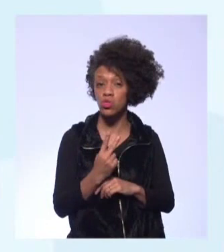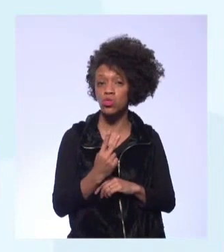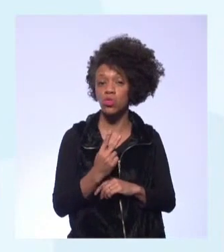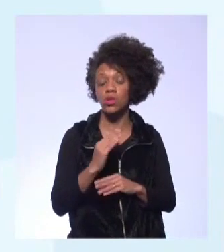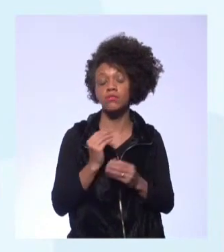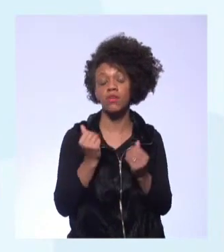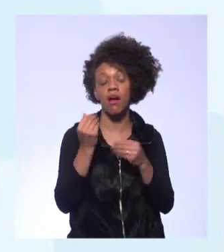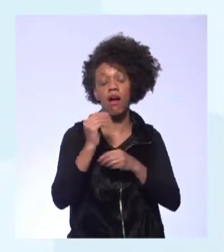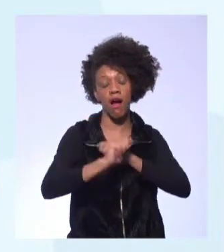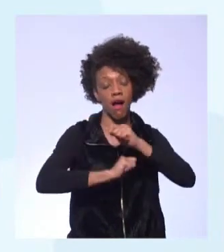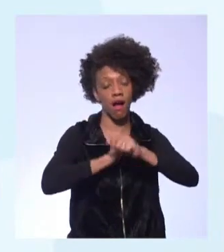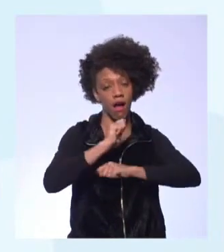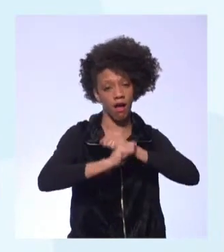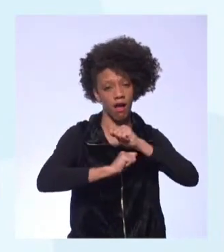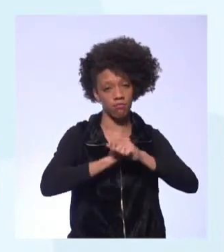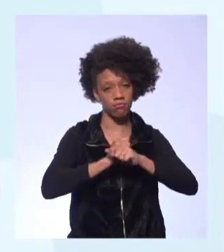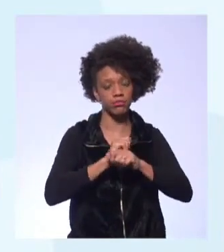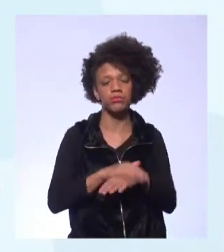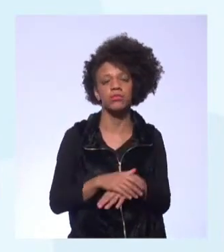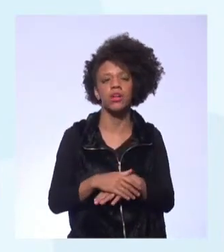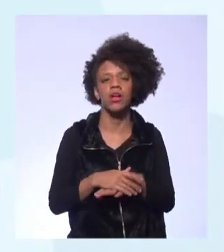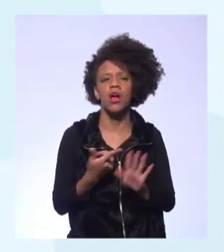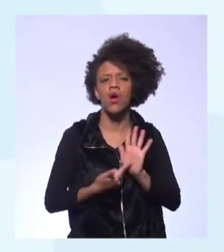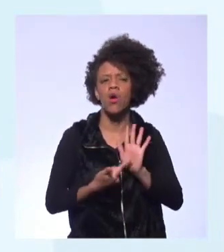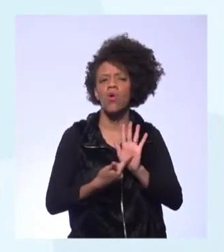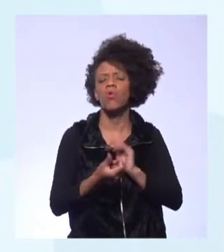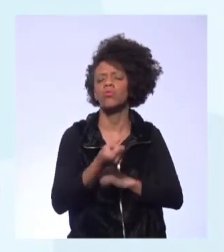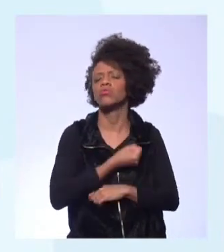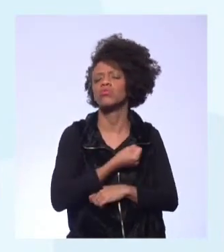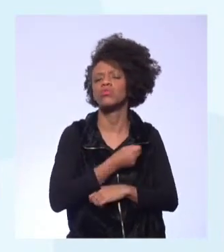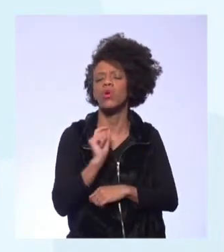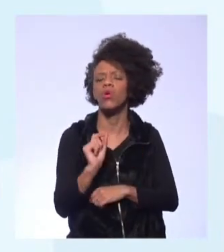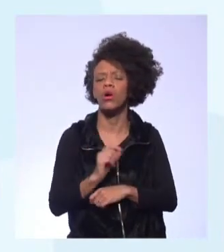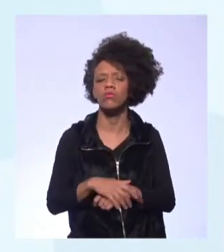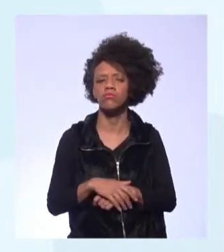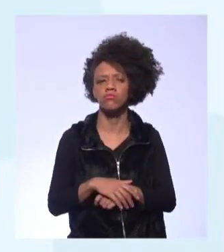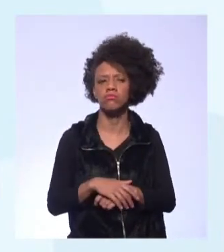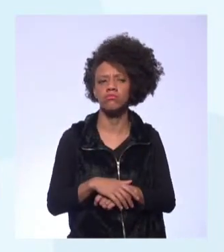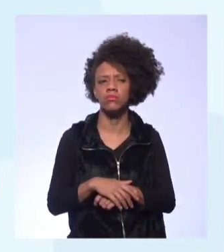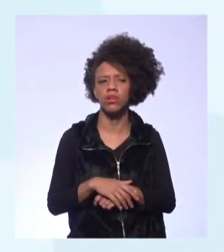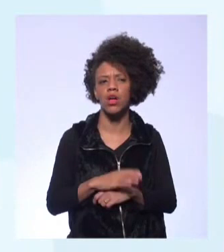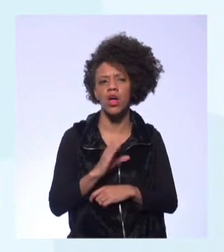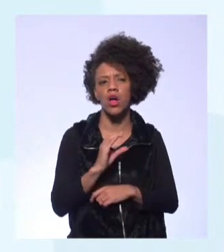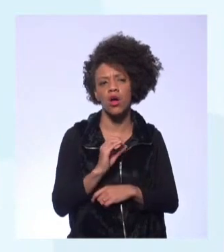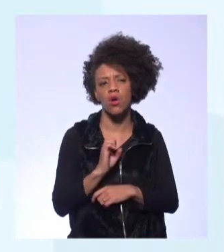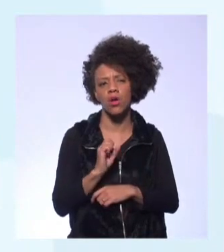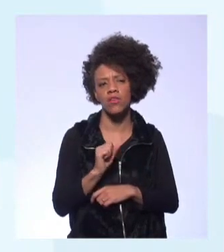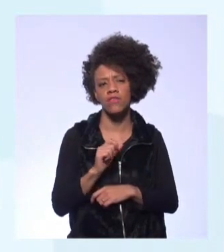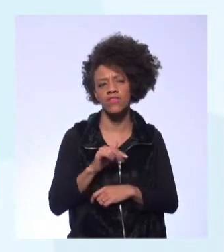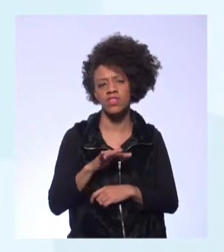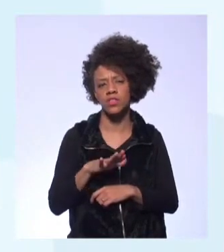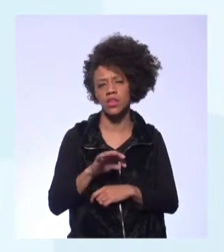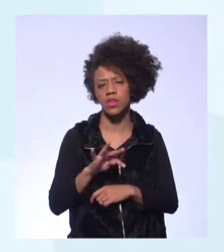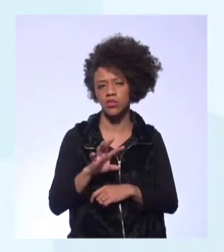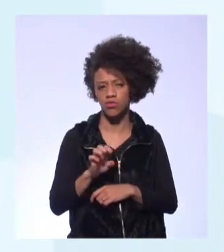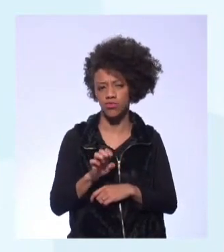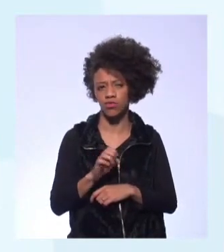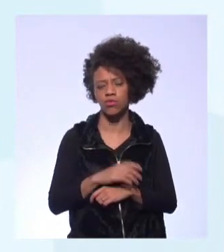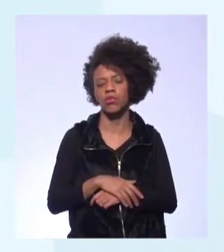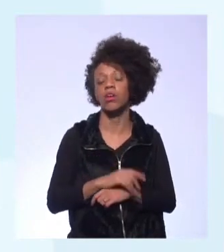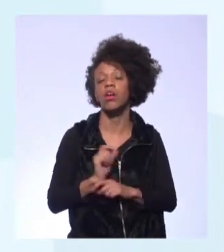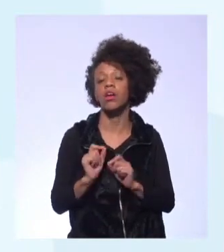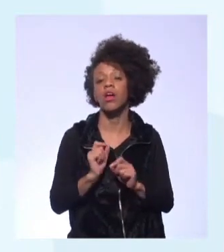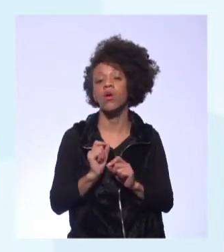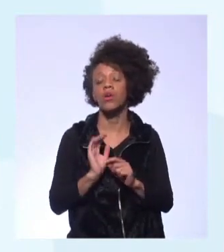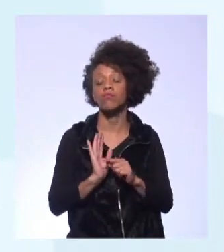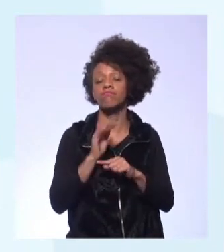compõem a minha molécula. Agora, aqui é o número que tem na frente dele, que nós chamamos de coeficiente estequiométrico, que é o que vem